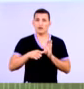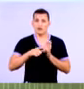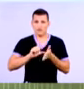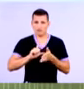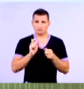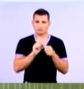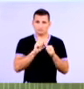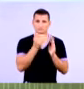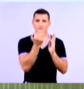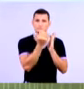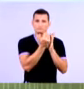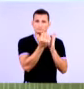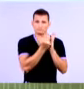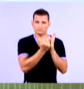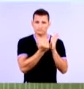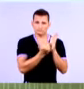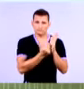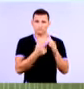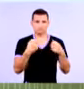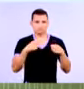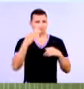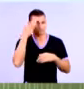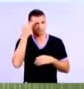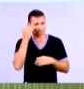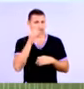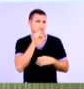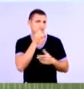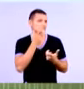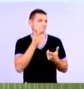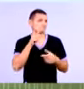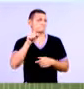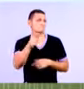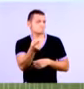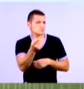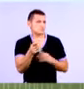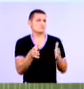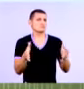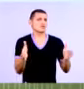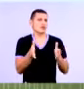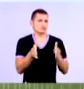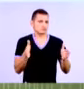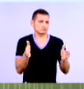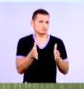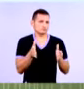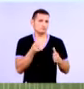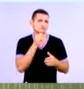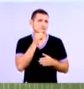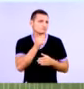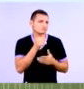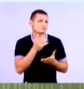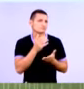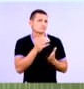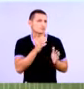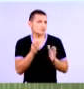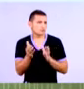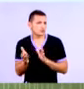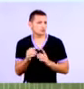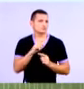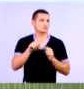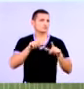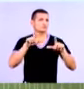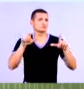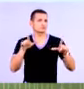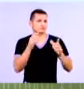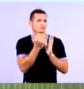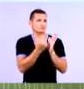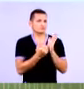meu programa vai trabalhar com um armário de tantas gavetas, 1000 gavetas. Se durante a execução do meu programa eu usar só 5